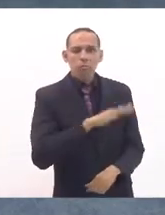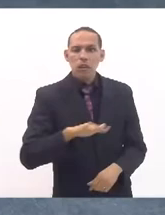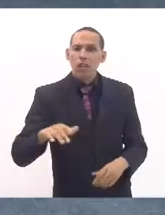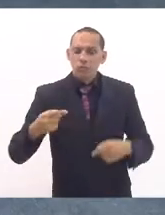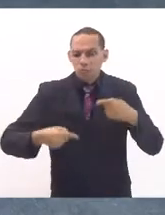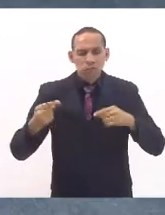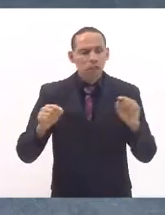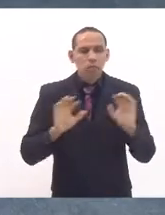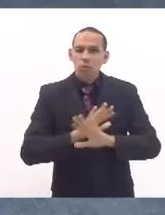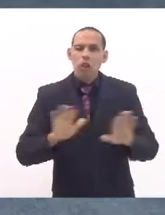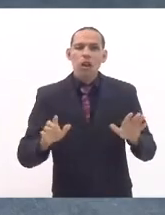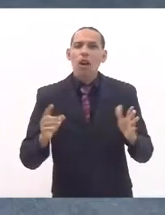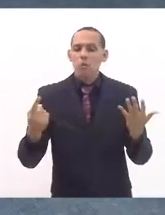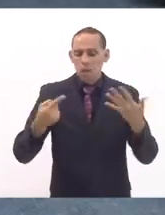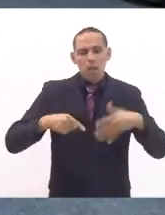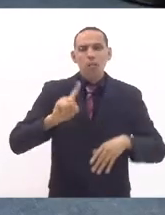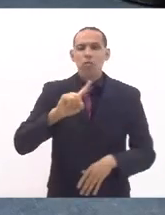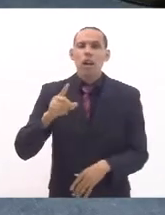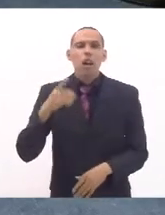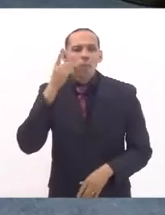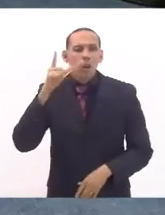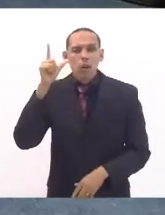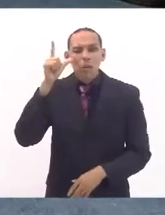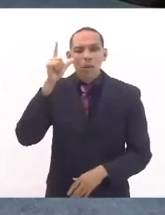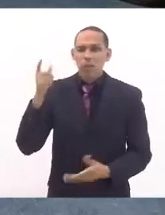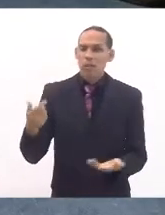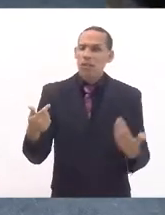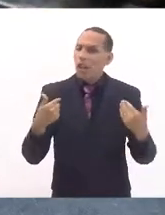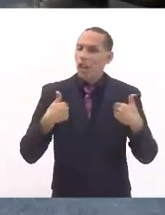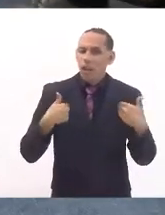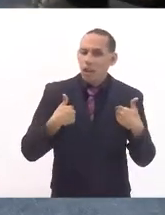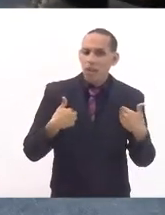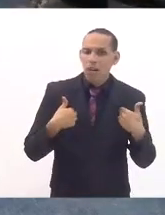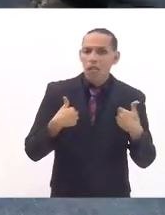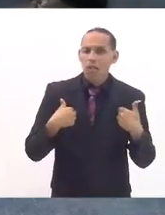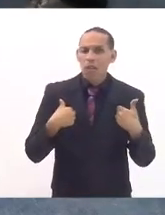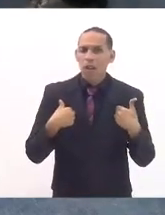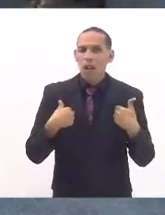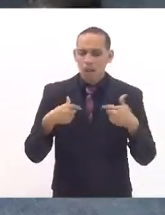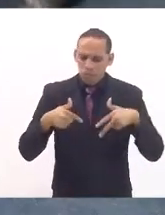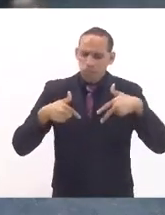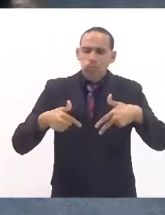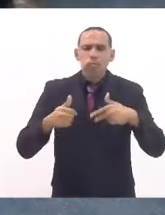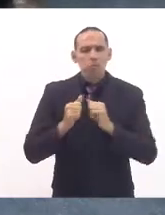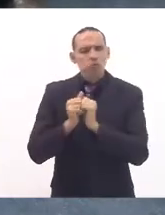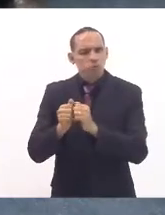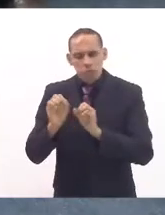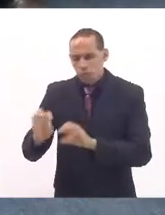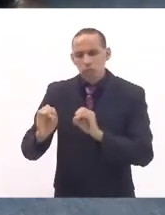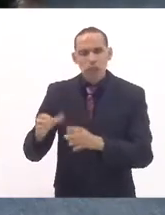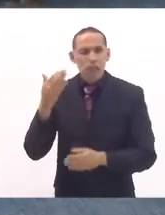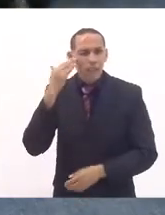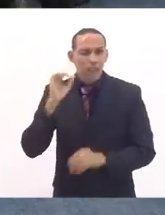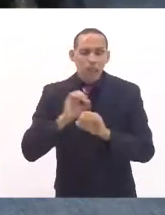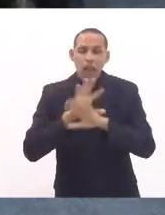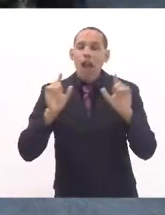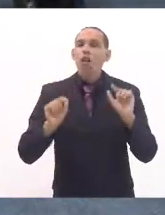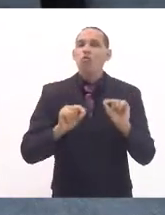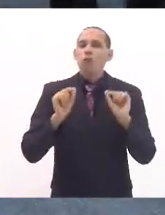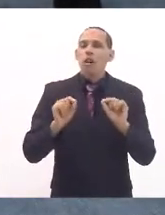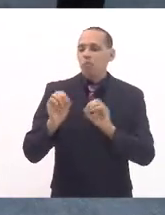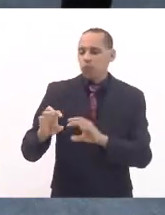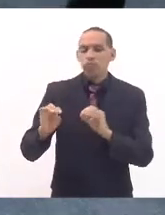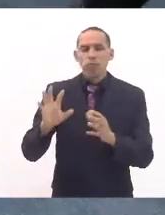o projeto não é do pessoal, o projeto é da deputada Lucinha. Eu, como alguém que milito na educação, que entendo que a questão da alimentação é algo